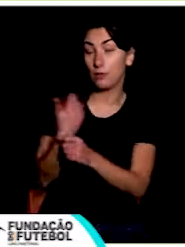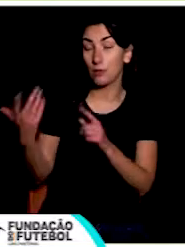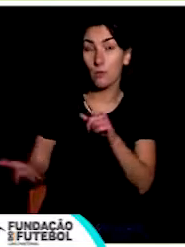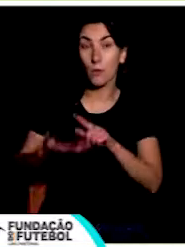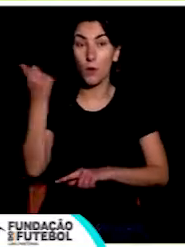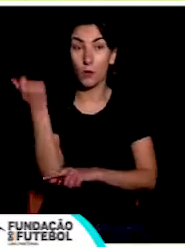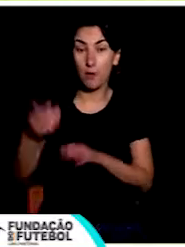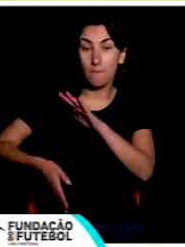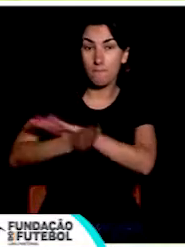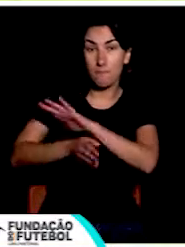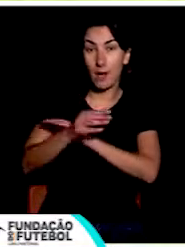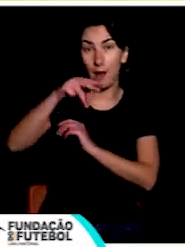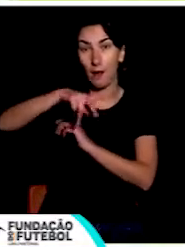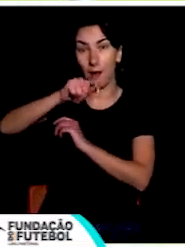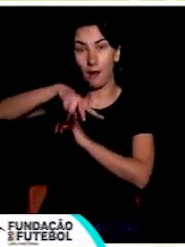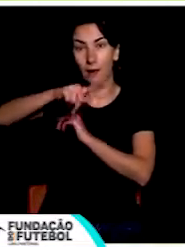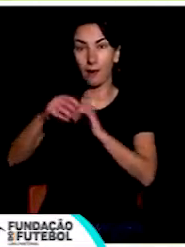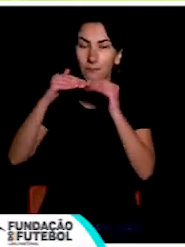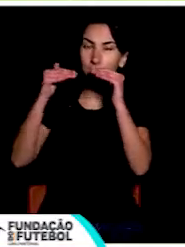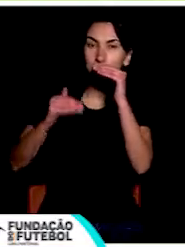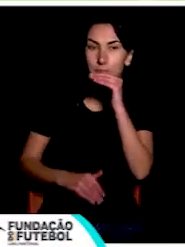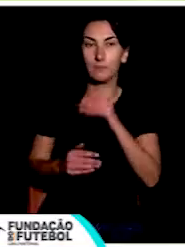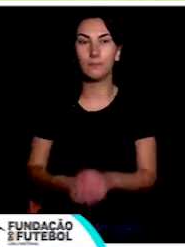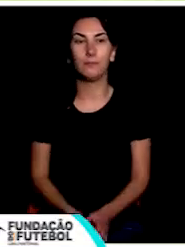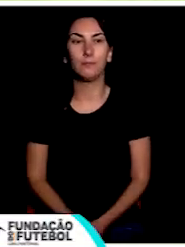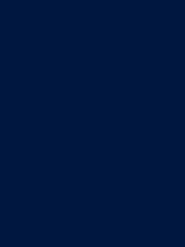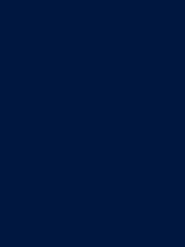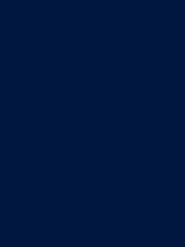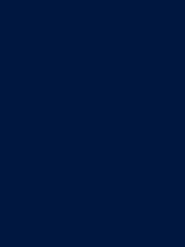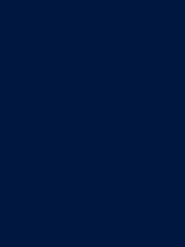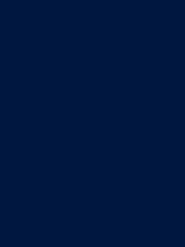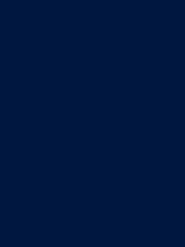só conseguiu marcar nos descontos por Nené, reduzindo a desvantagem no resultado final.